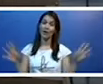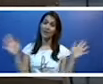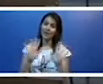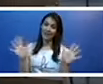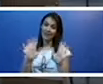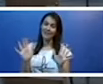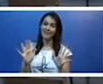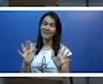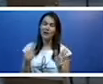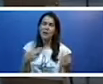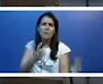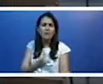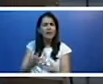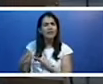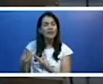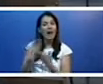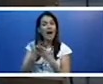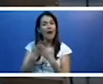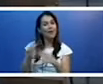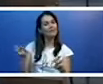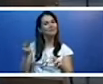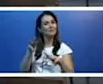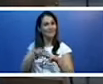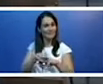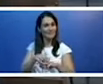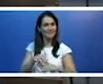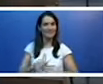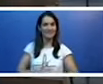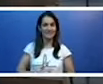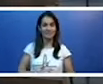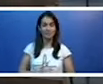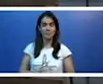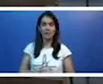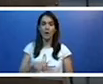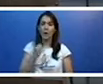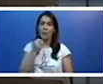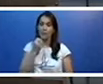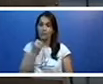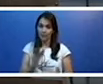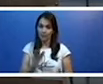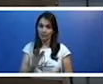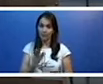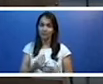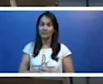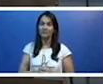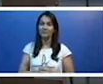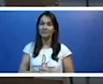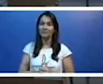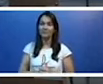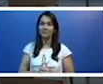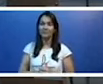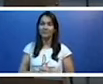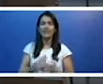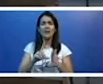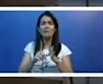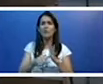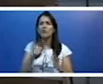Olá, pessoal. Sejam bem-vindos a mais uma aula de matemática. Bom, depois eu falo sobre o tema